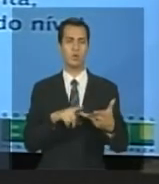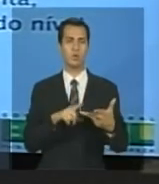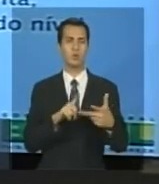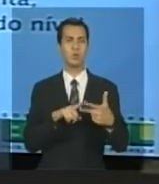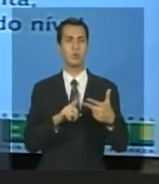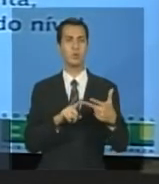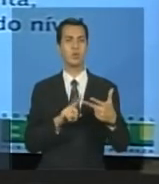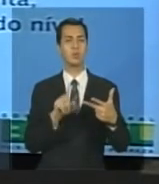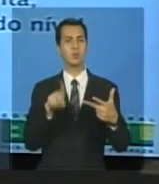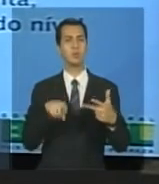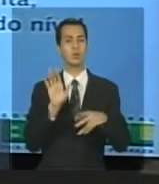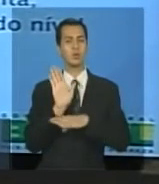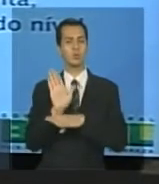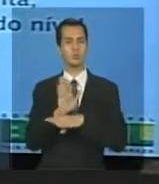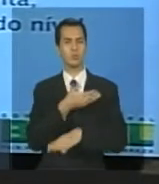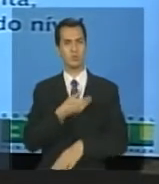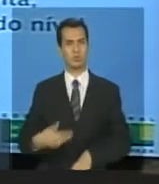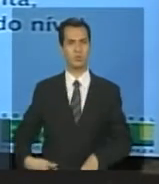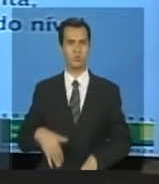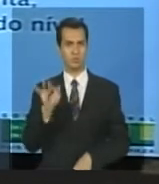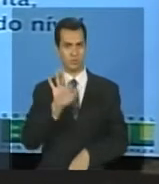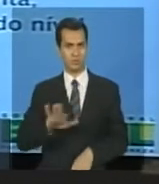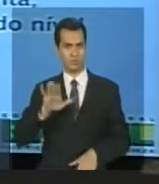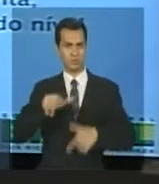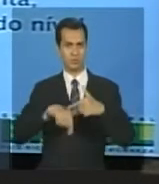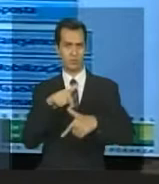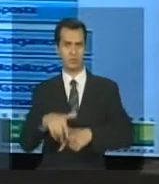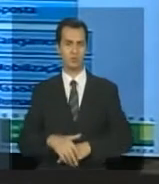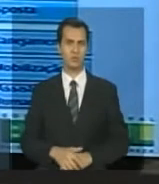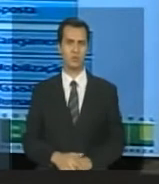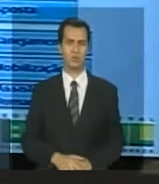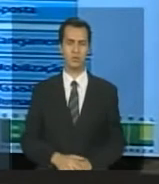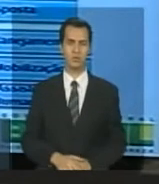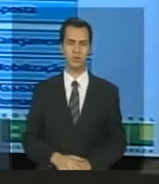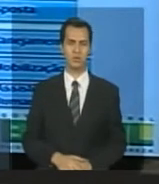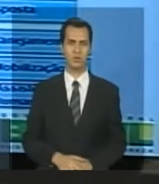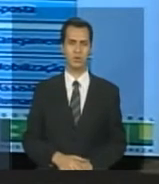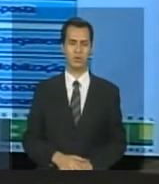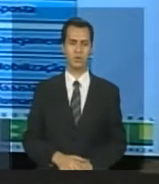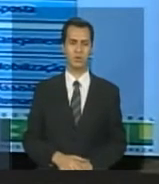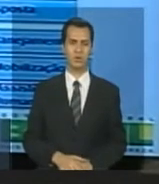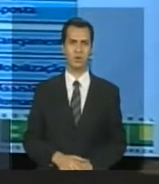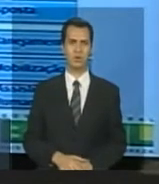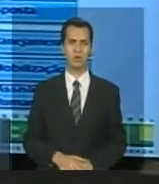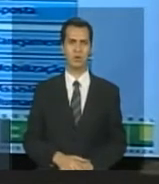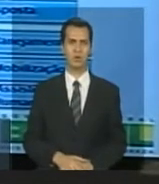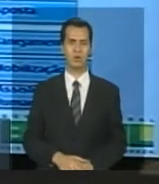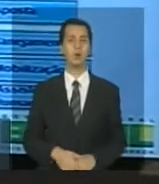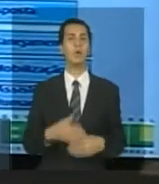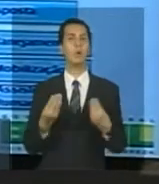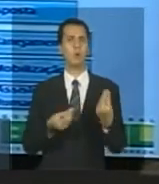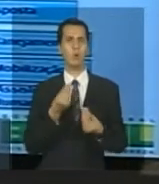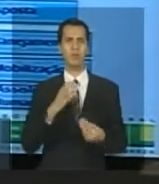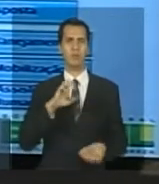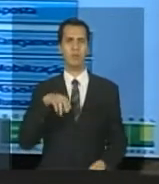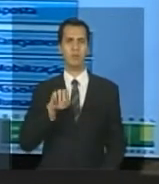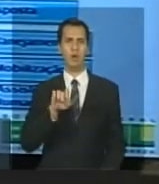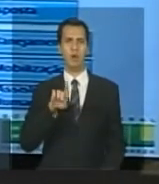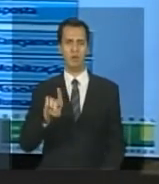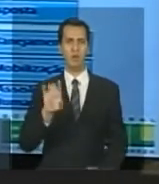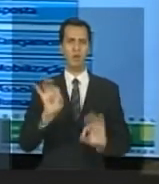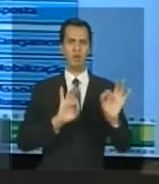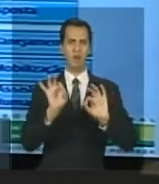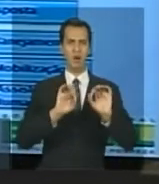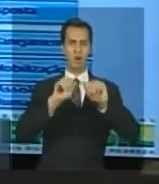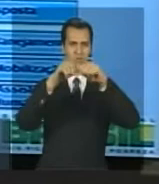eficiente e eficaz o governo federal o próximo E como tá organizacional de hoje vamos passando rapidamente